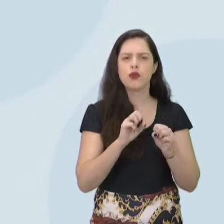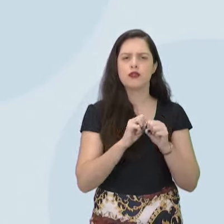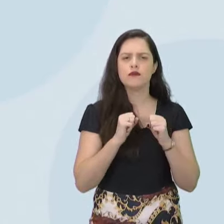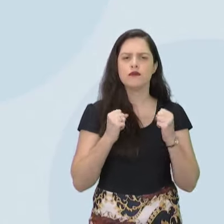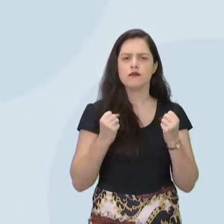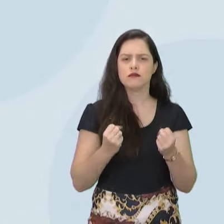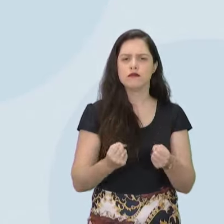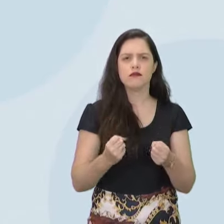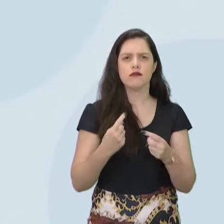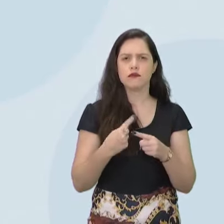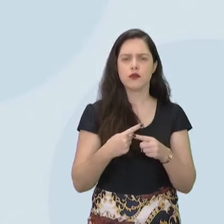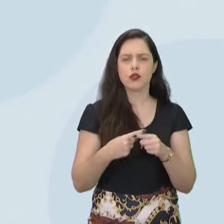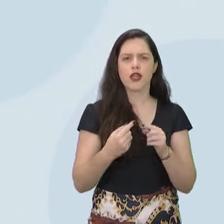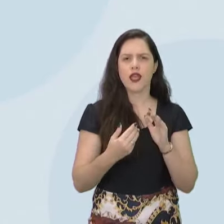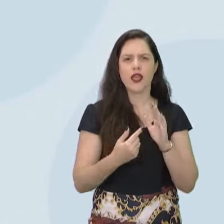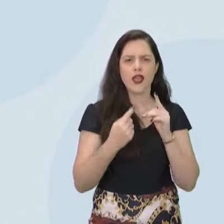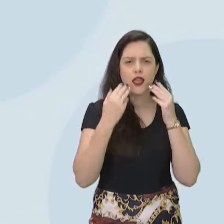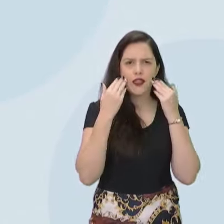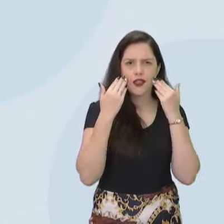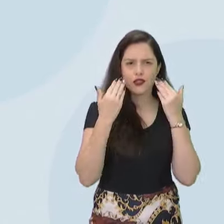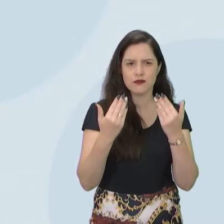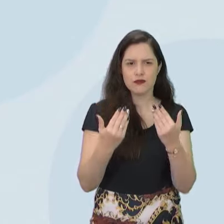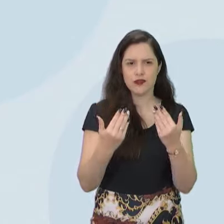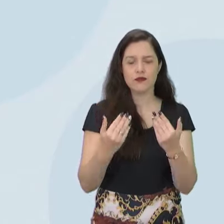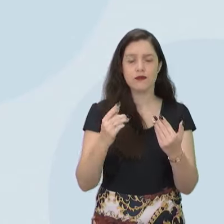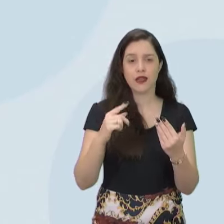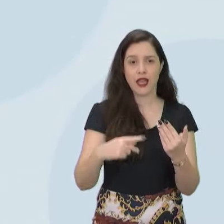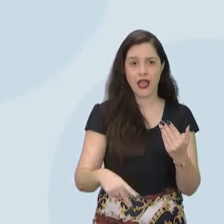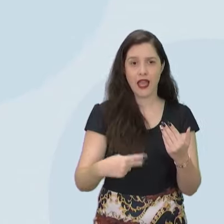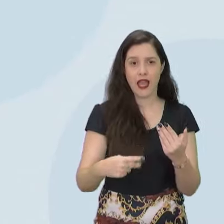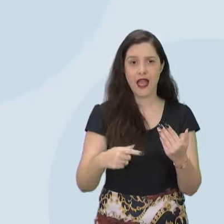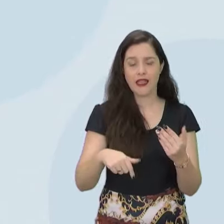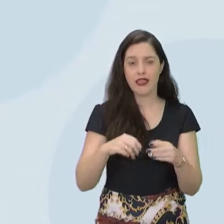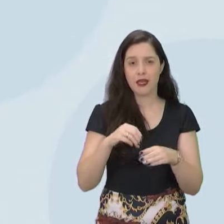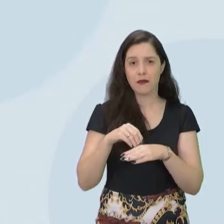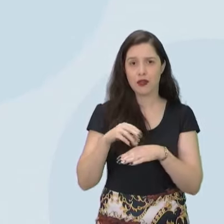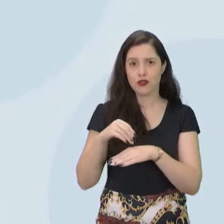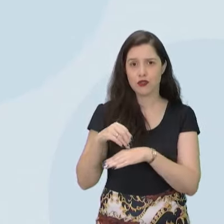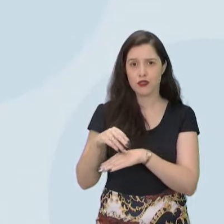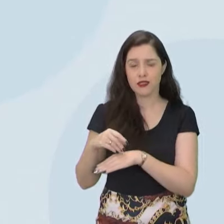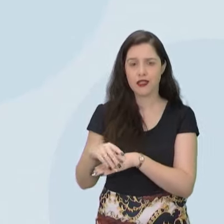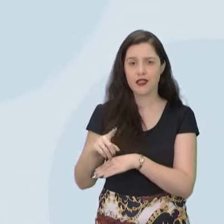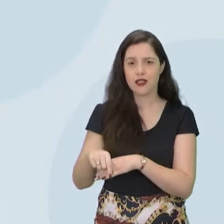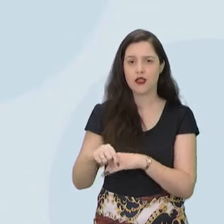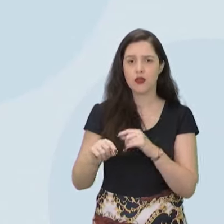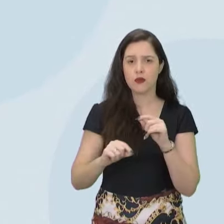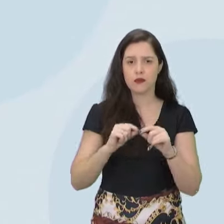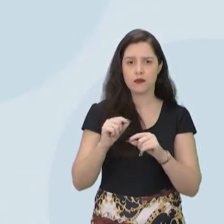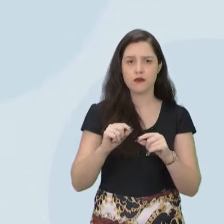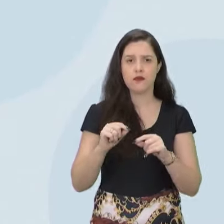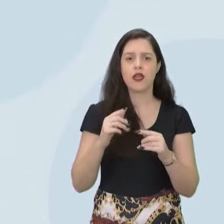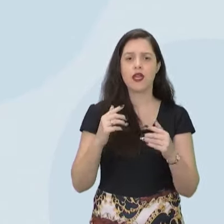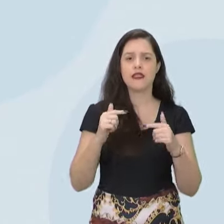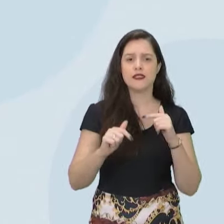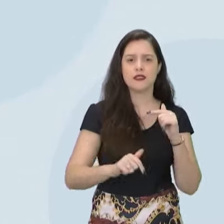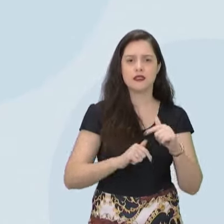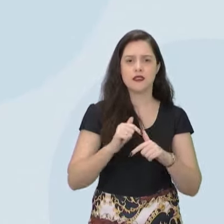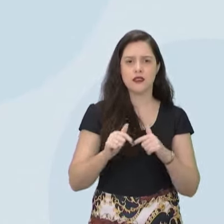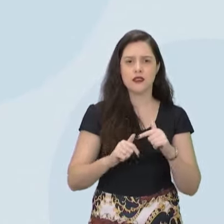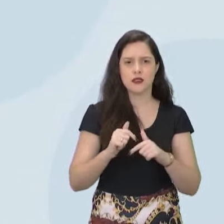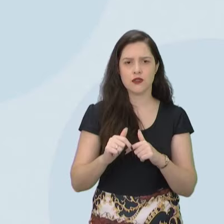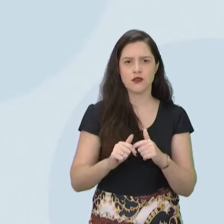eles identificaram nessa análise do censo? Aqui, a sugestão, né, do mapa é que eles trabalhem aí com a elaboração de